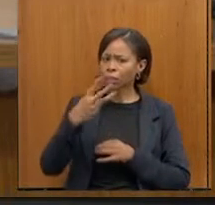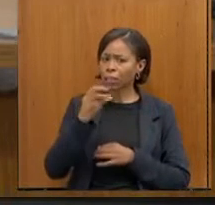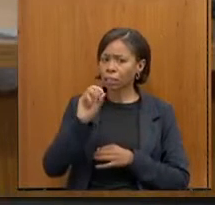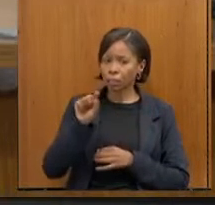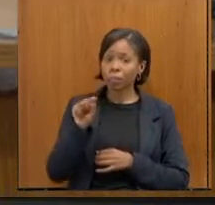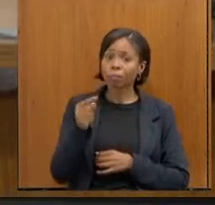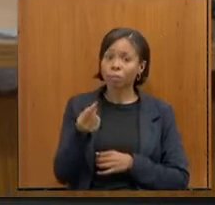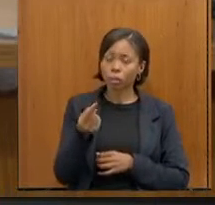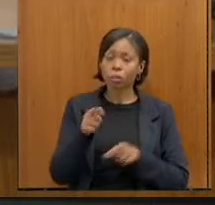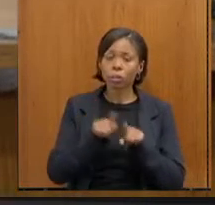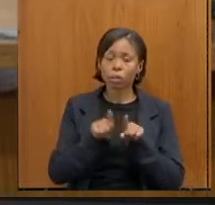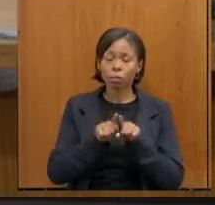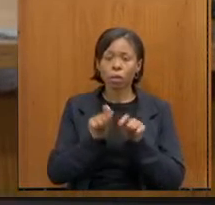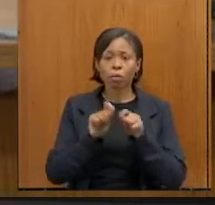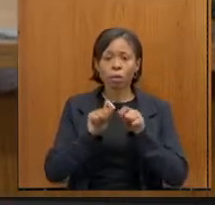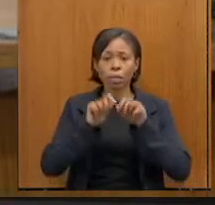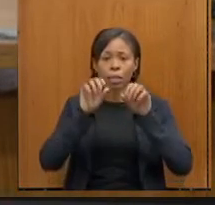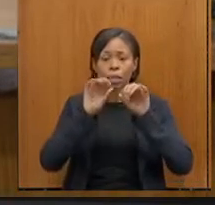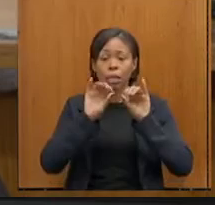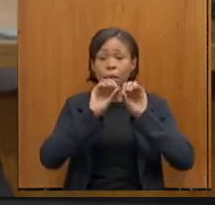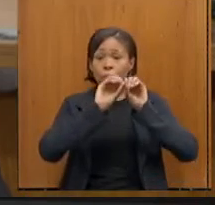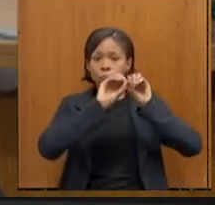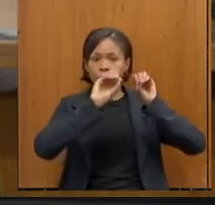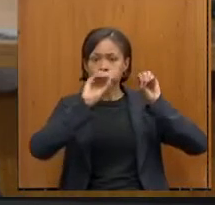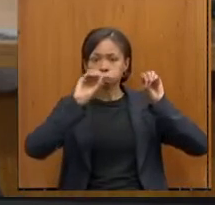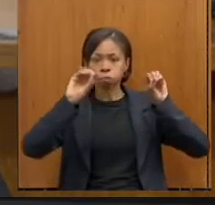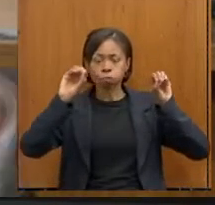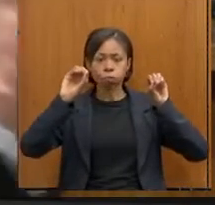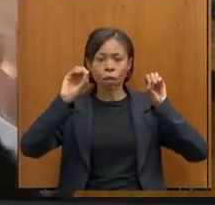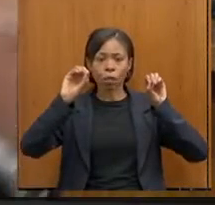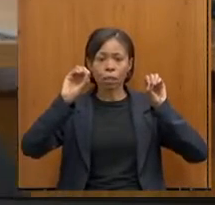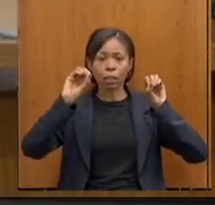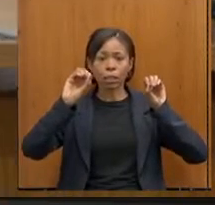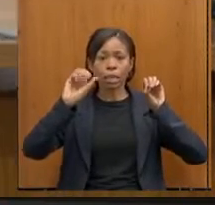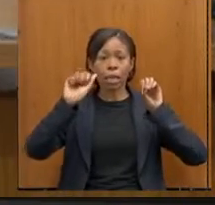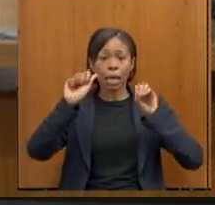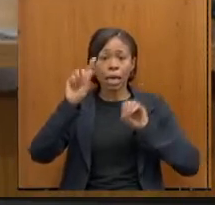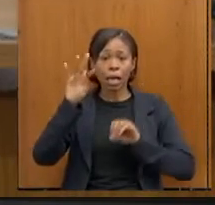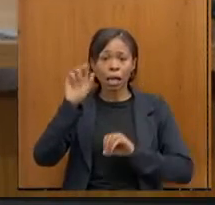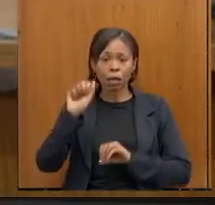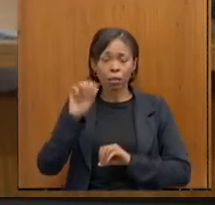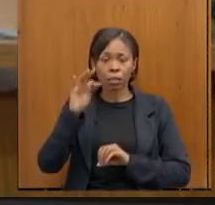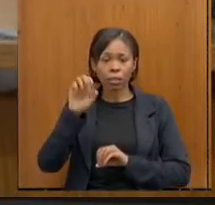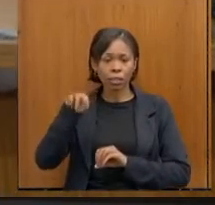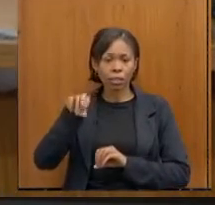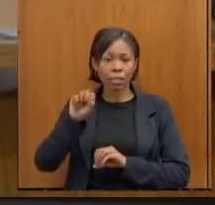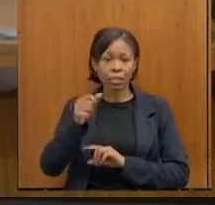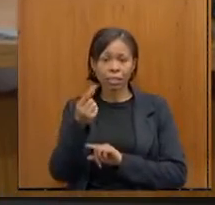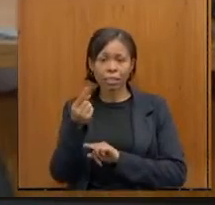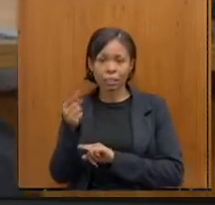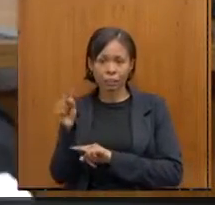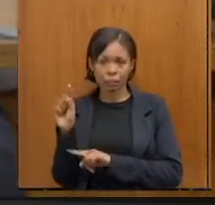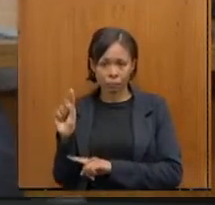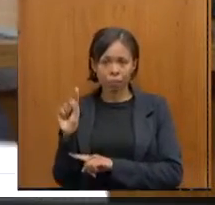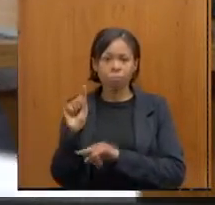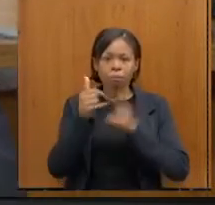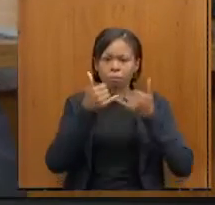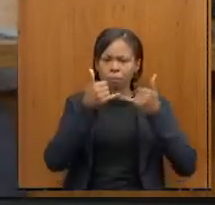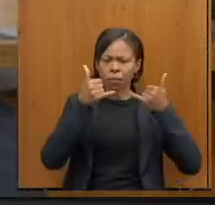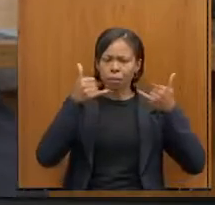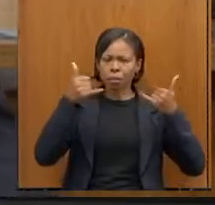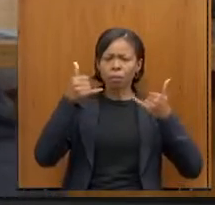linhas de alta tensão em transmissões demais aqui por perdão linhas de alta tensão da distribuição